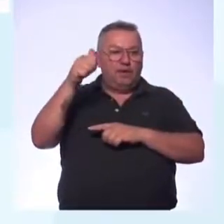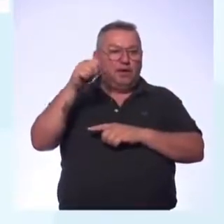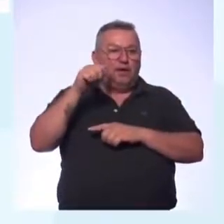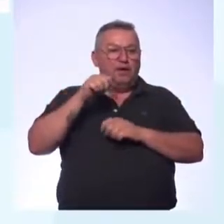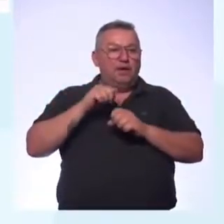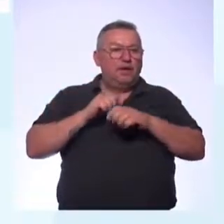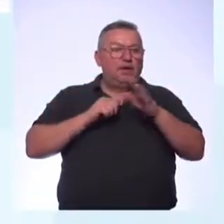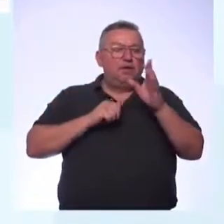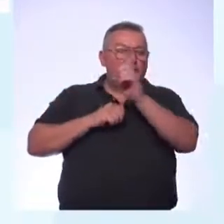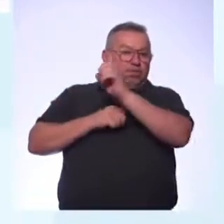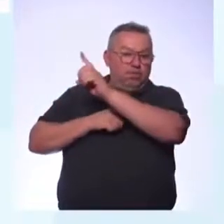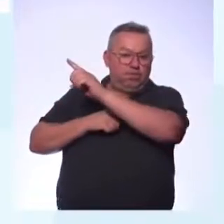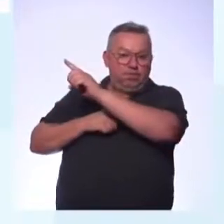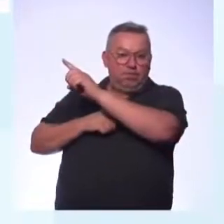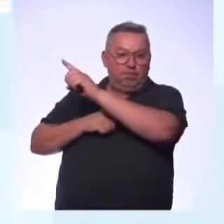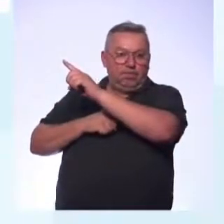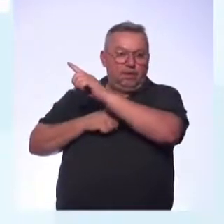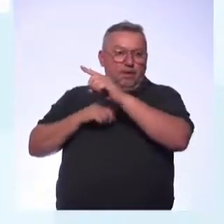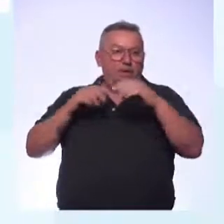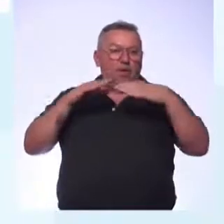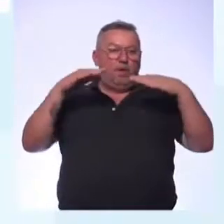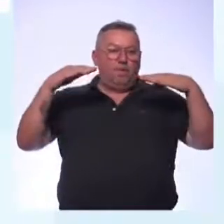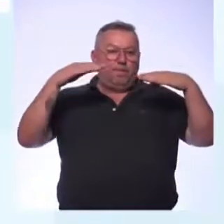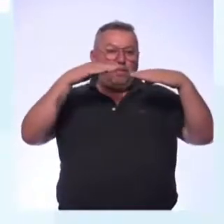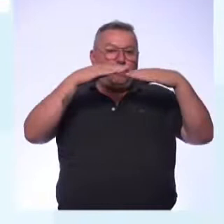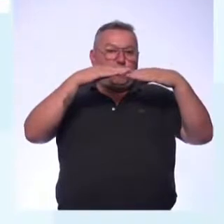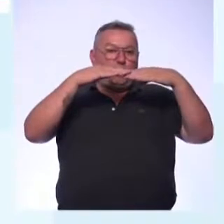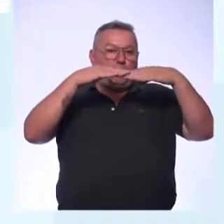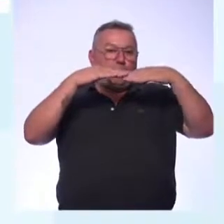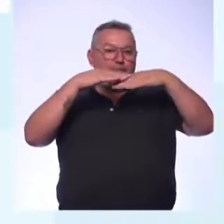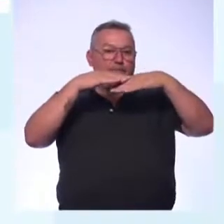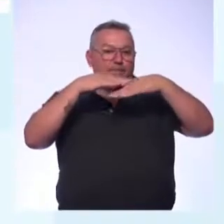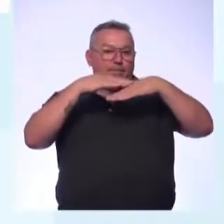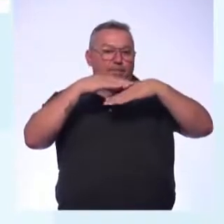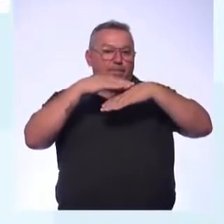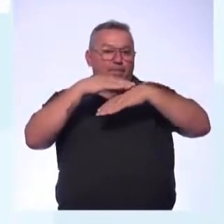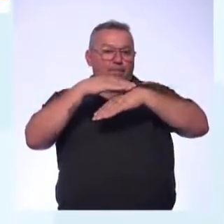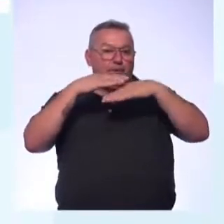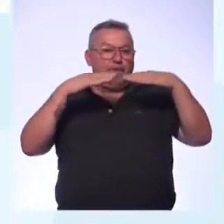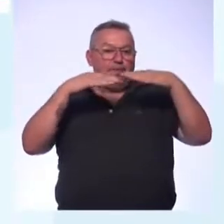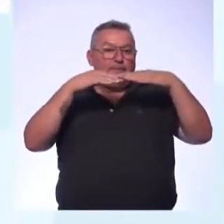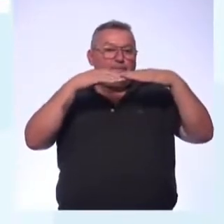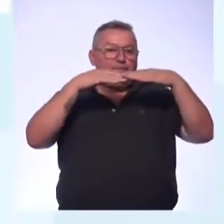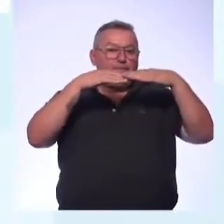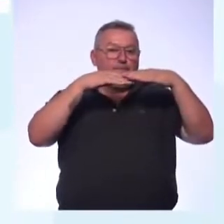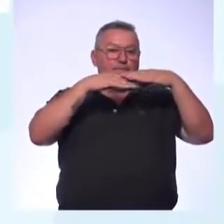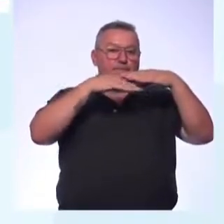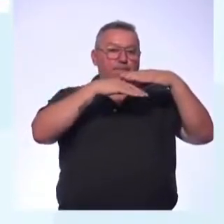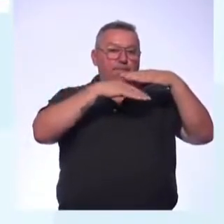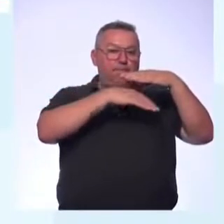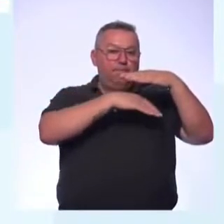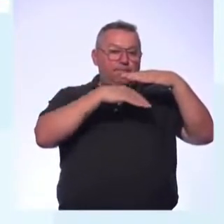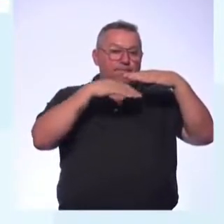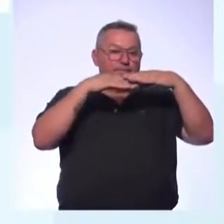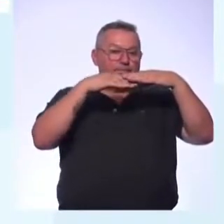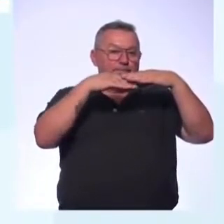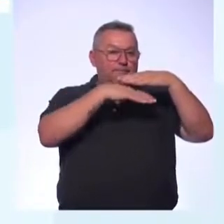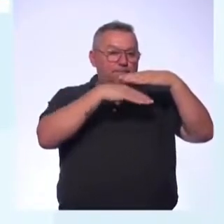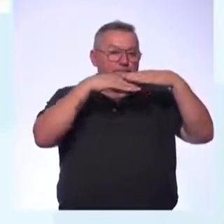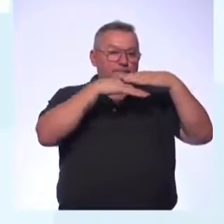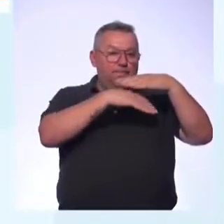esquerda acima, nós temos um processo de um encontro de uma placa oceânica, né, com uma placa que ela